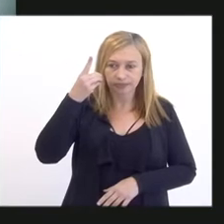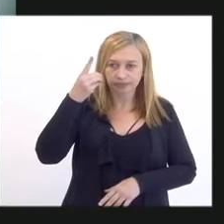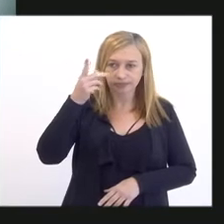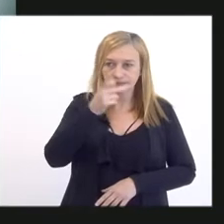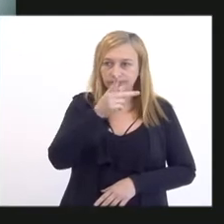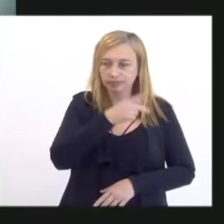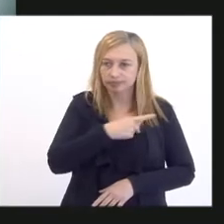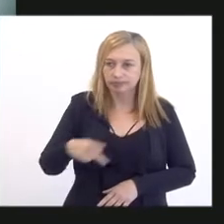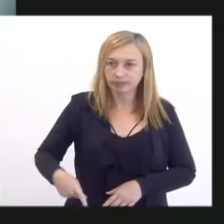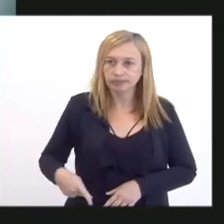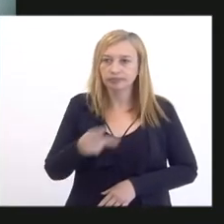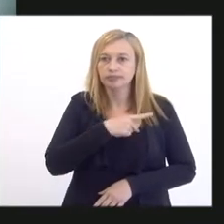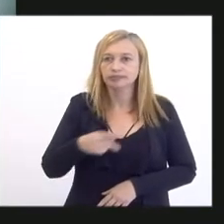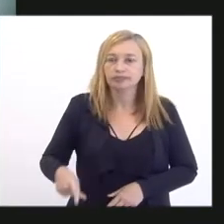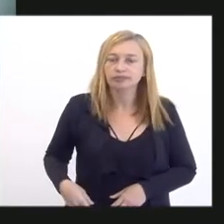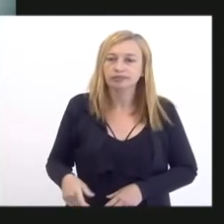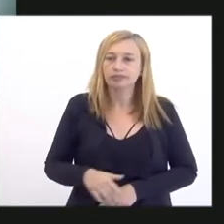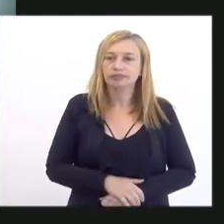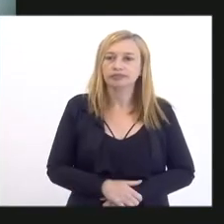Presidente...